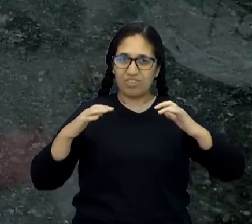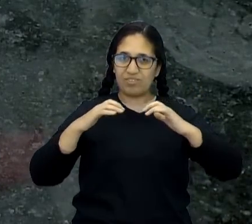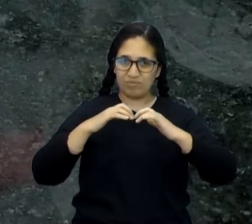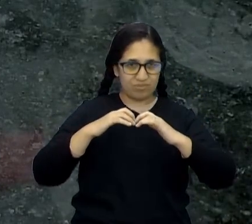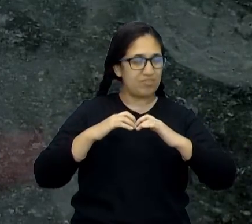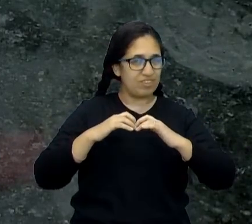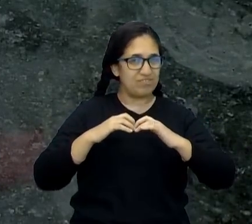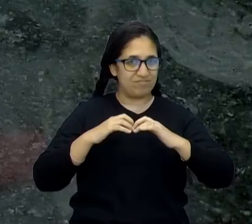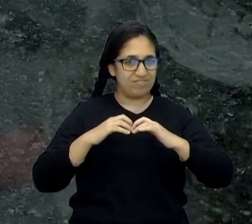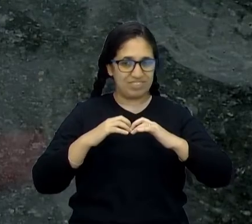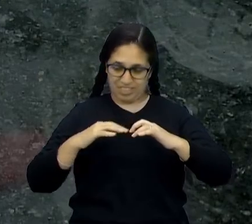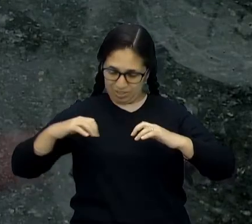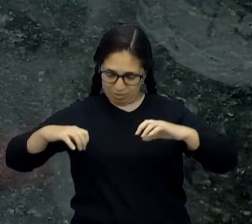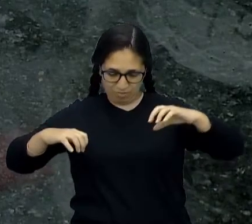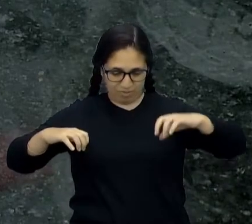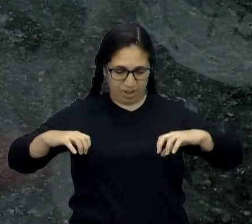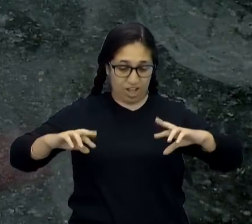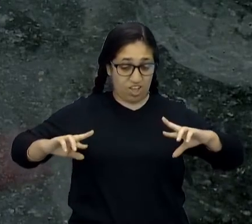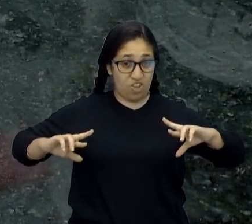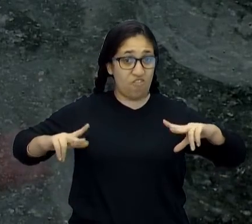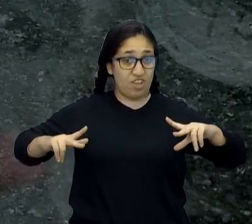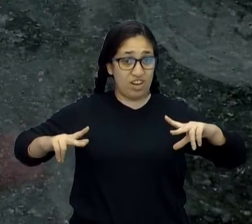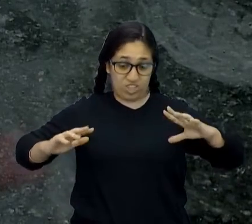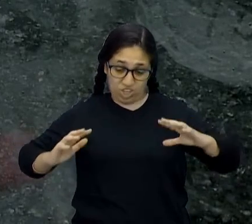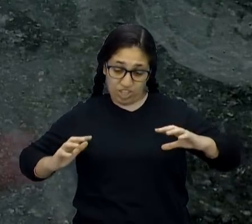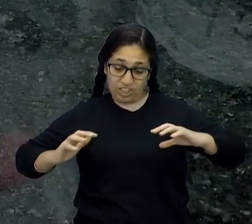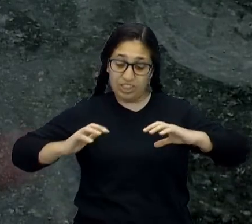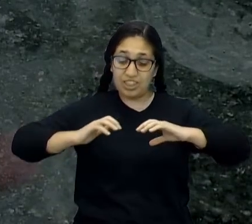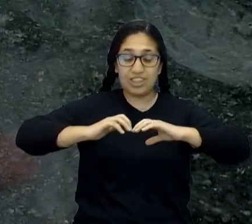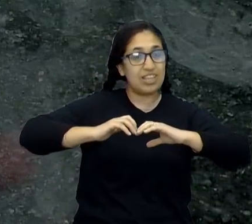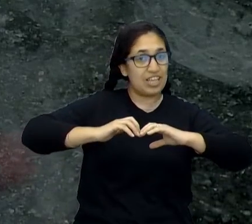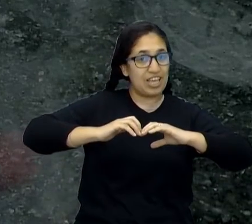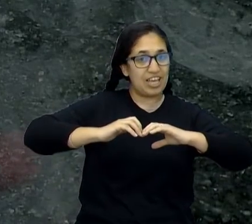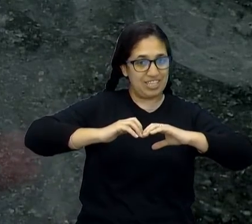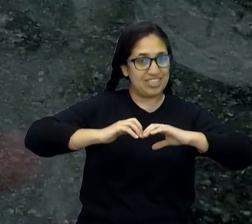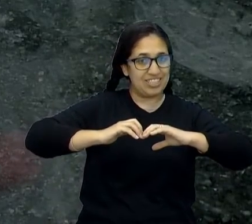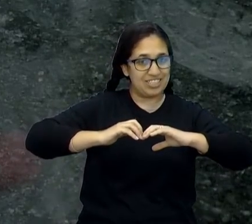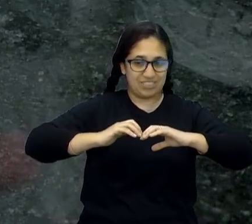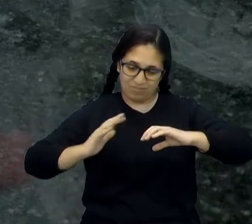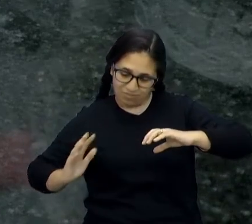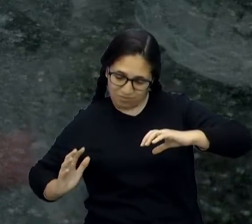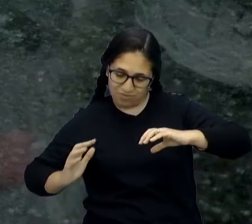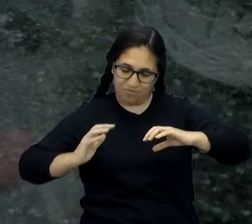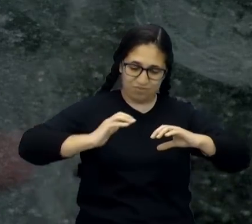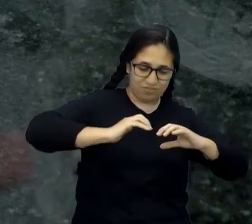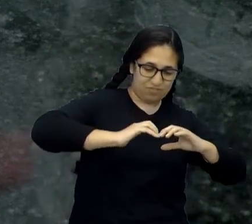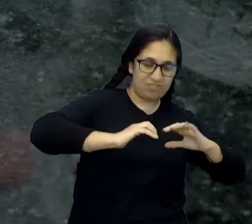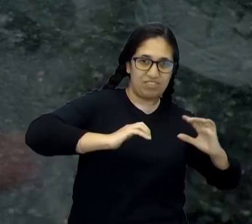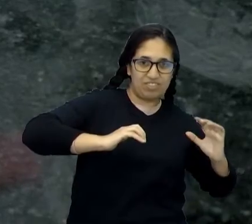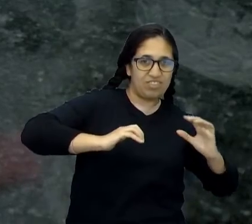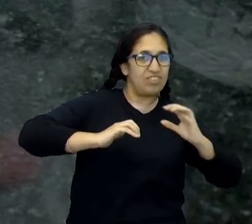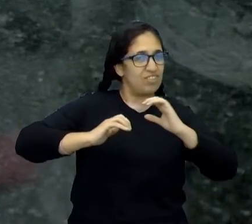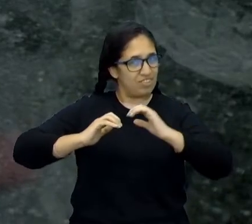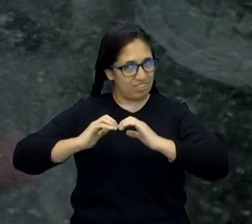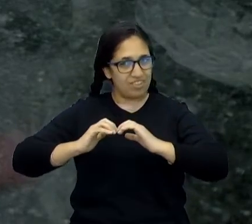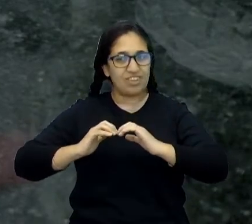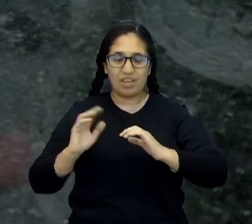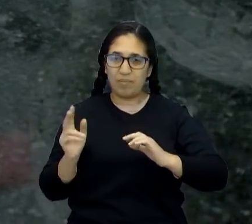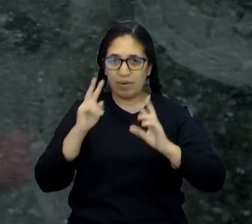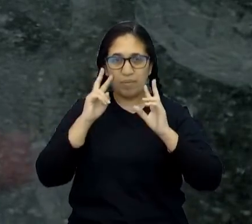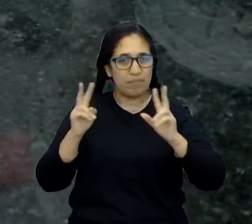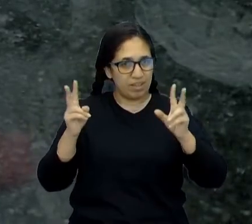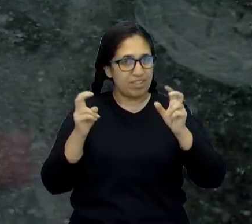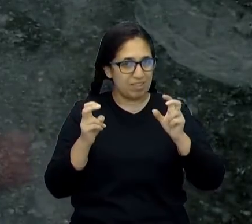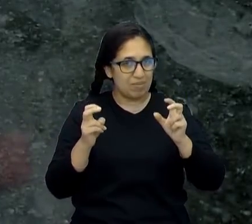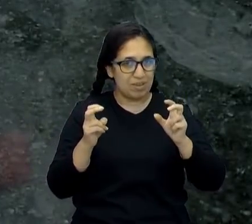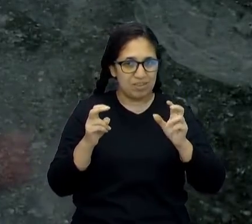tem dois polos diferentes, as linhas de um saem de um e chegam no outro. Então aparecem essas,